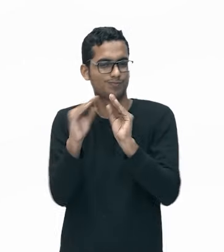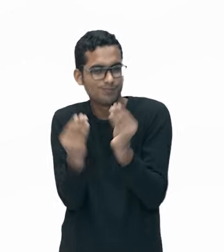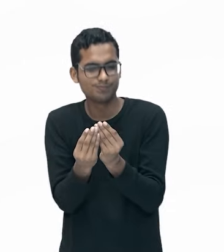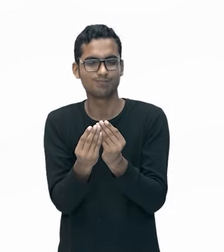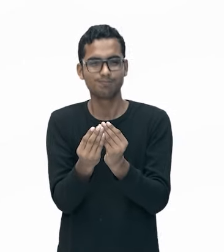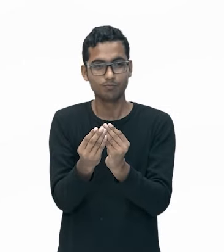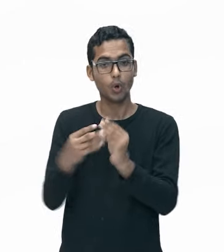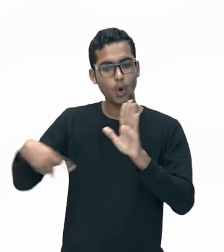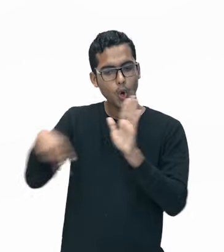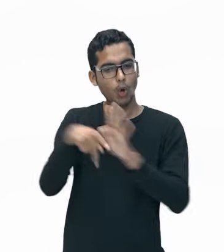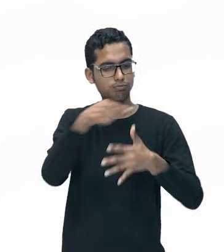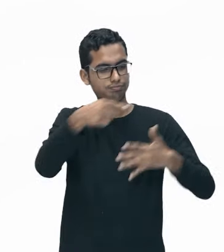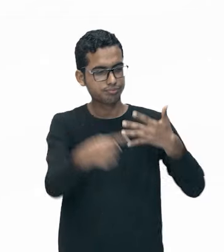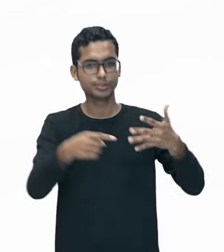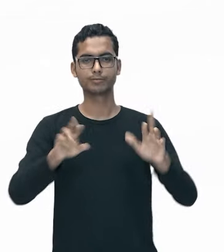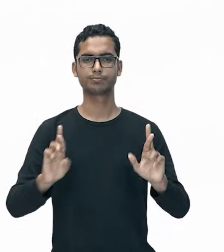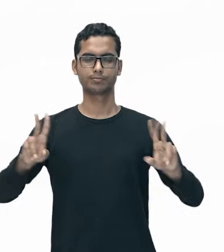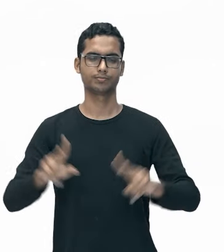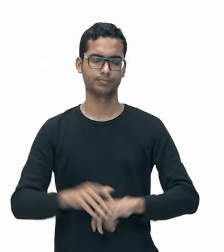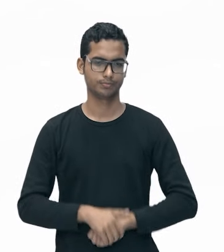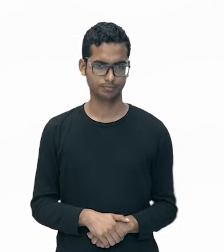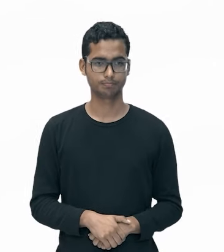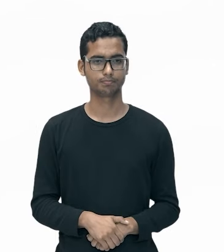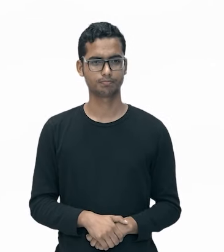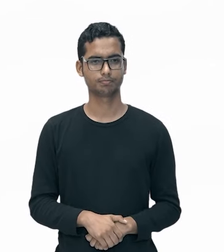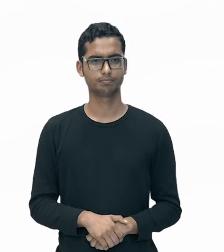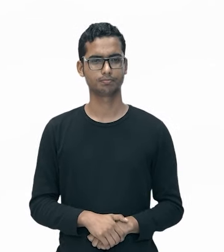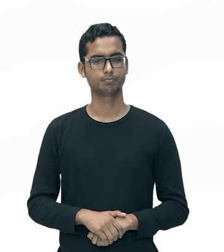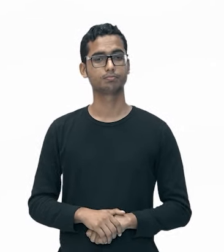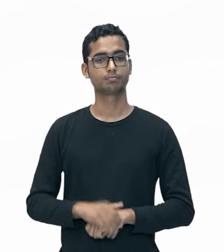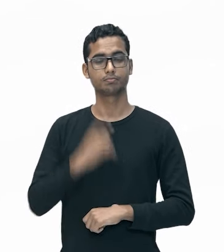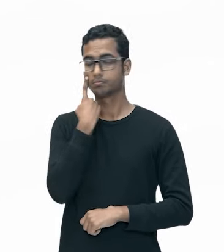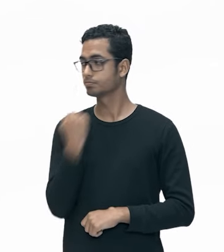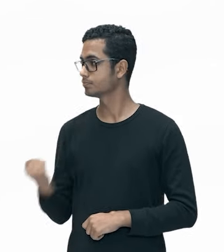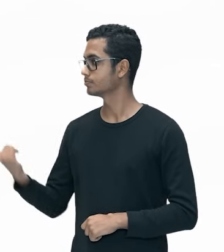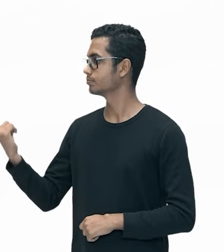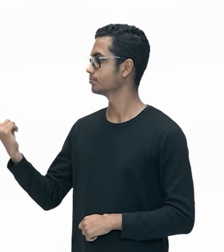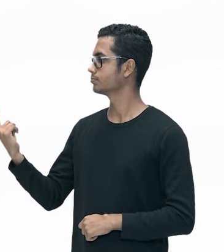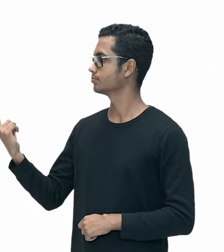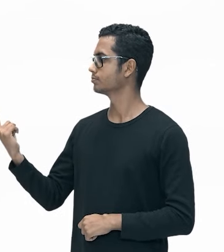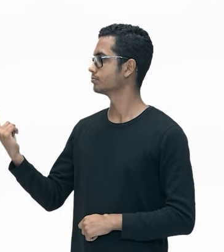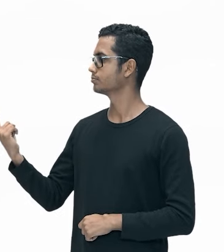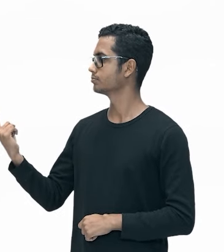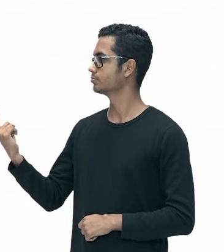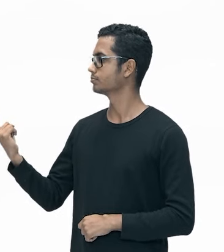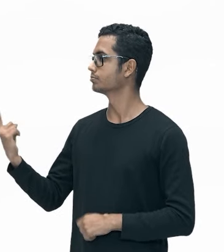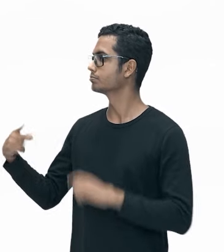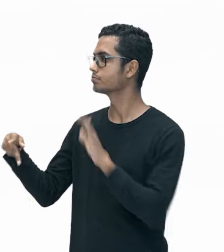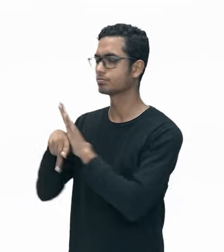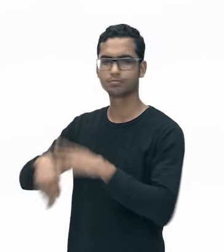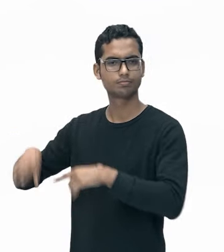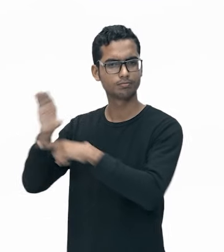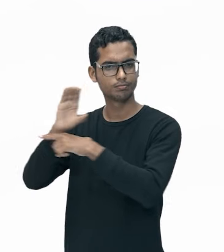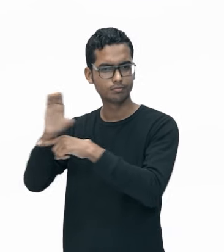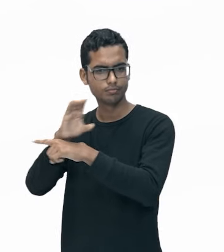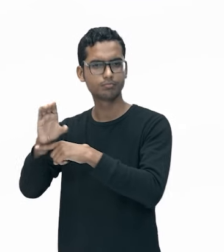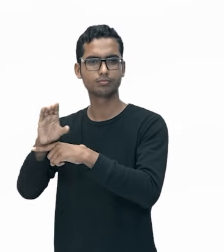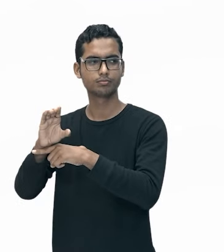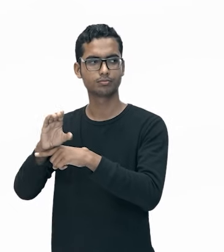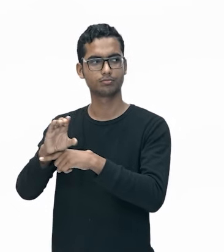tá e aqui eu apresento a vocês o que a gente chama de cadeia carbônica composto orgânico